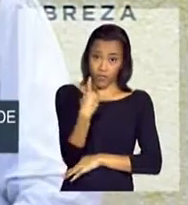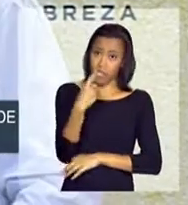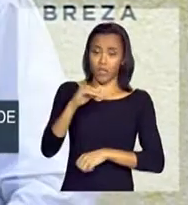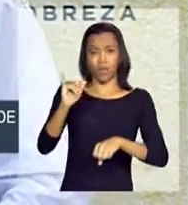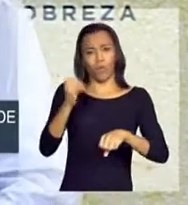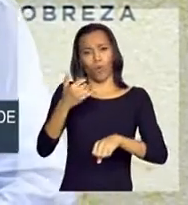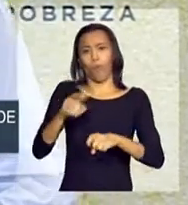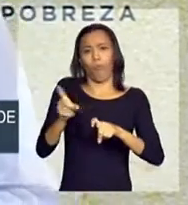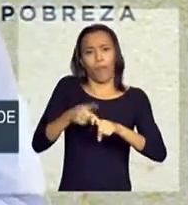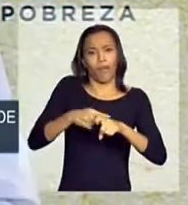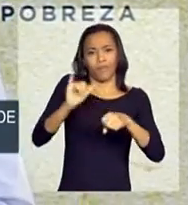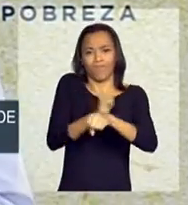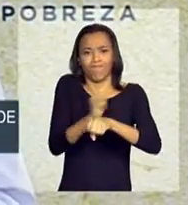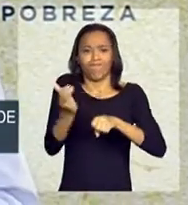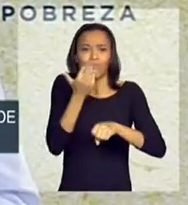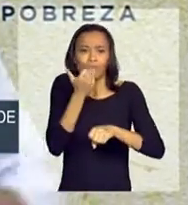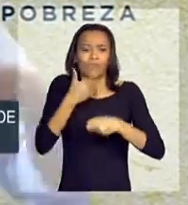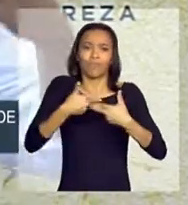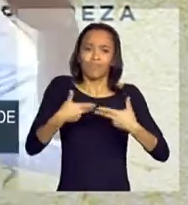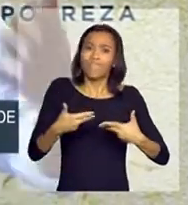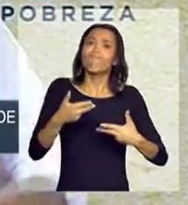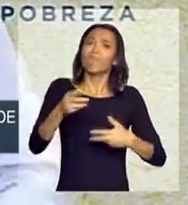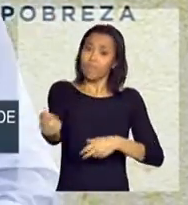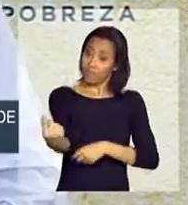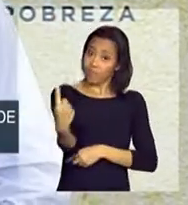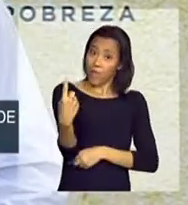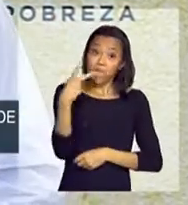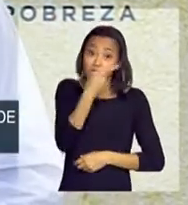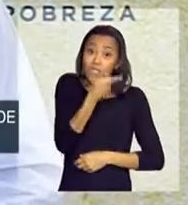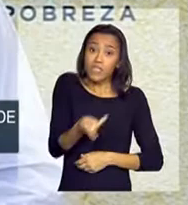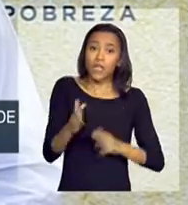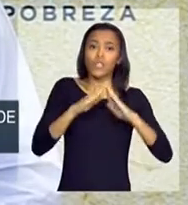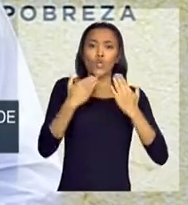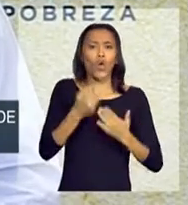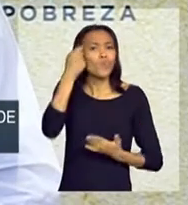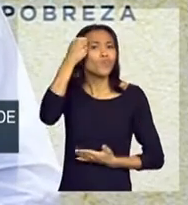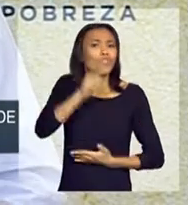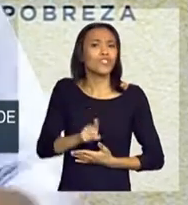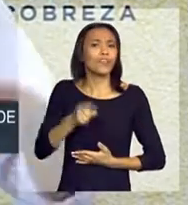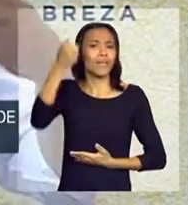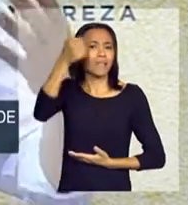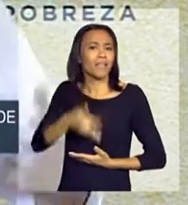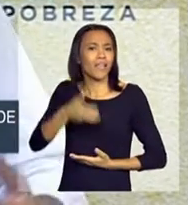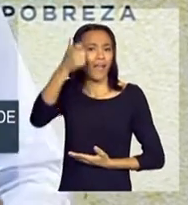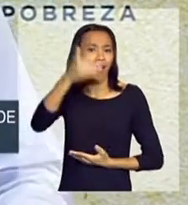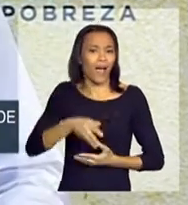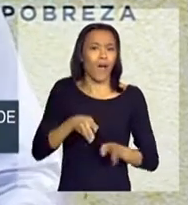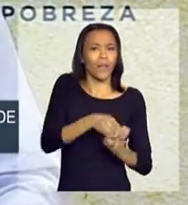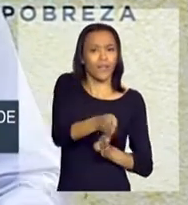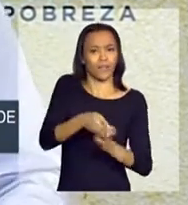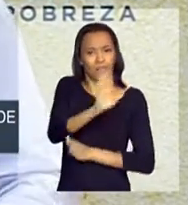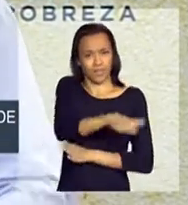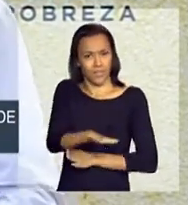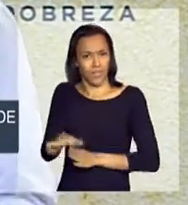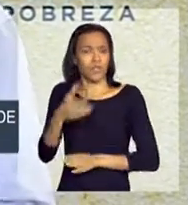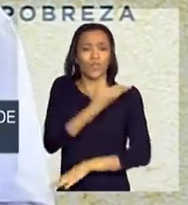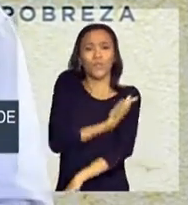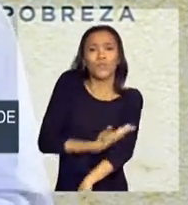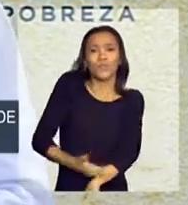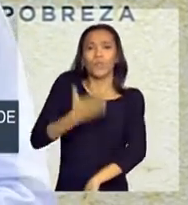nutricionista nutricionista da unidade do bairro do nasf para visitar a escola um dia para falar sobre merenda escolar os hábitos alimentares